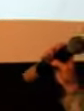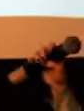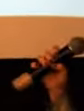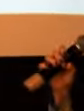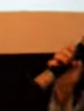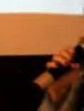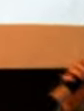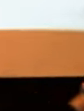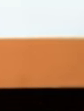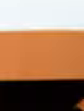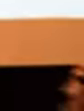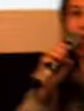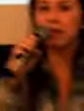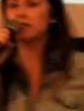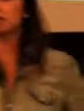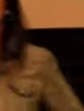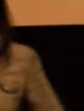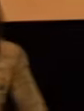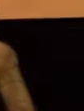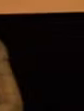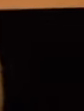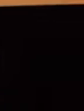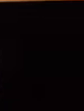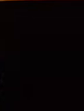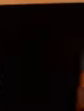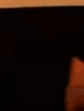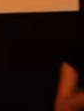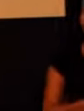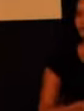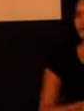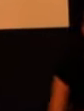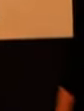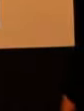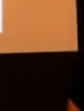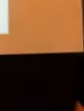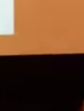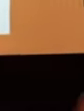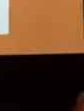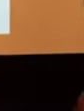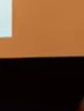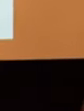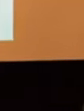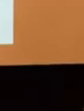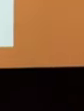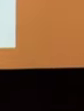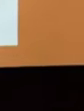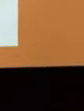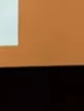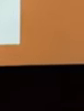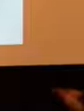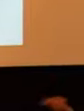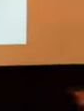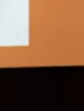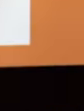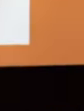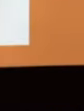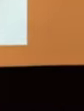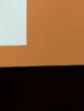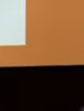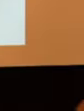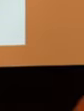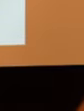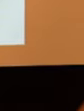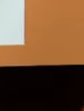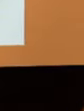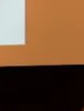Eu já dei um panorama aqui para vocês. Aqui a Câmara ela criou uma dinâmica que eu achei muito interessante, que foi dividir por temas de discussão